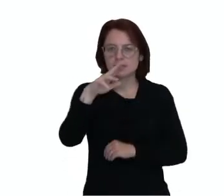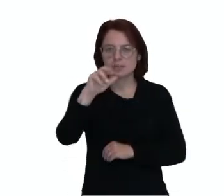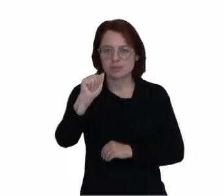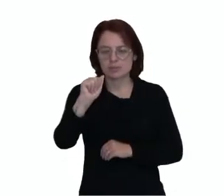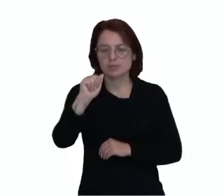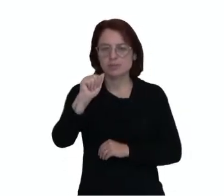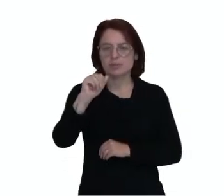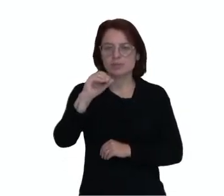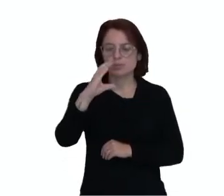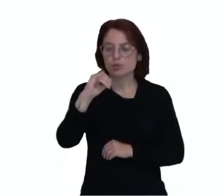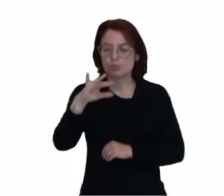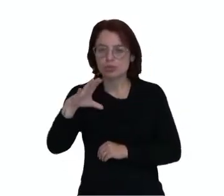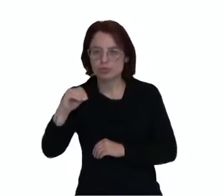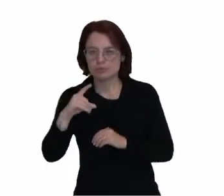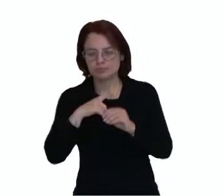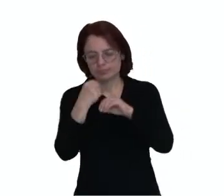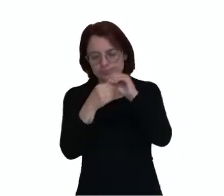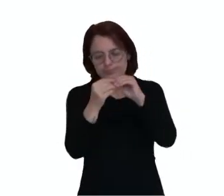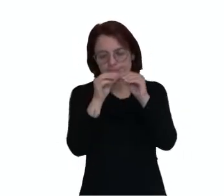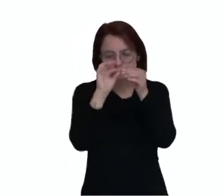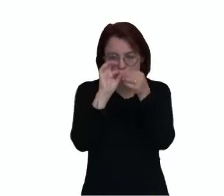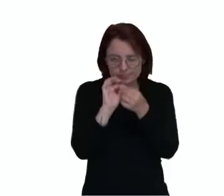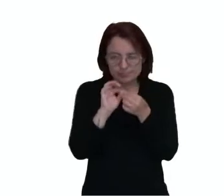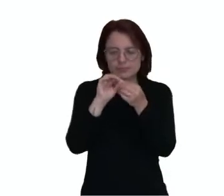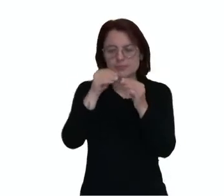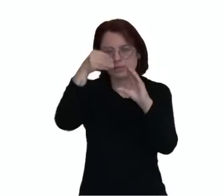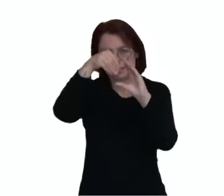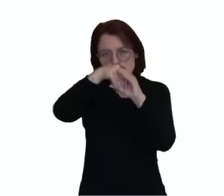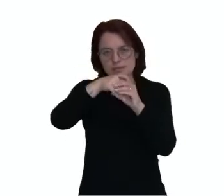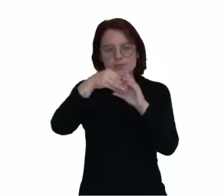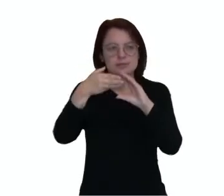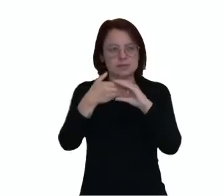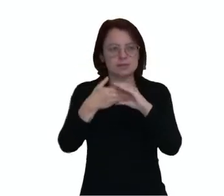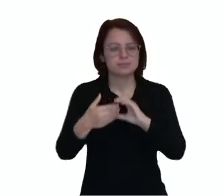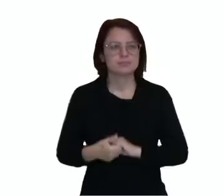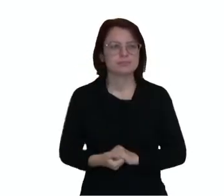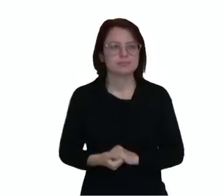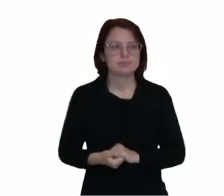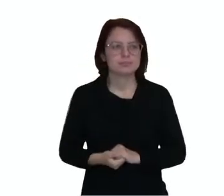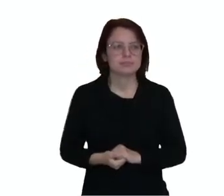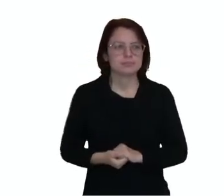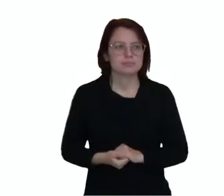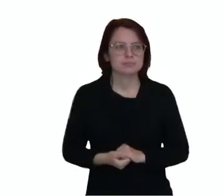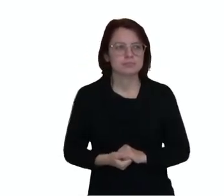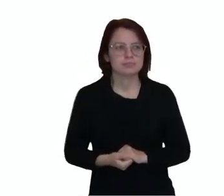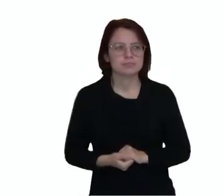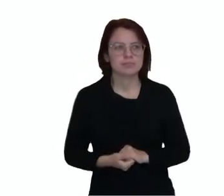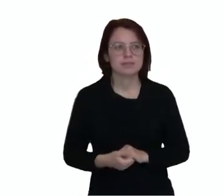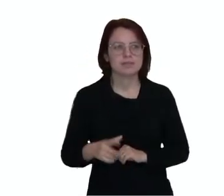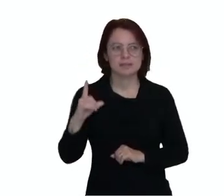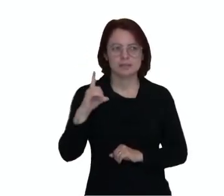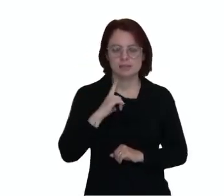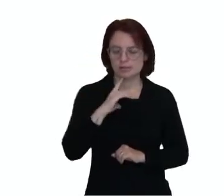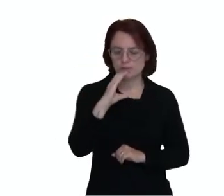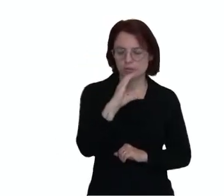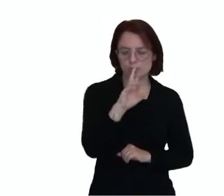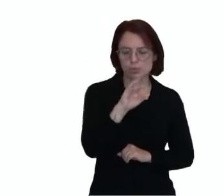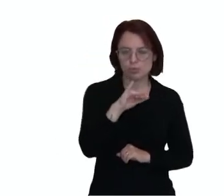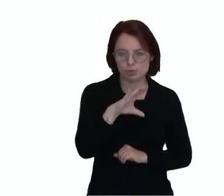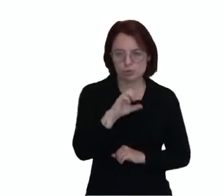o cromossomo a ficar no formato lá na hora das divisões celulares. Os cromossomos, eles podem